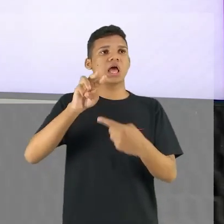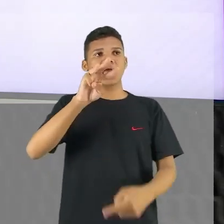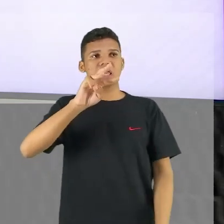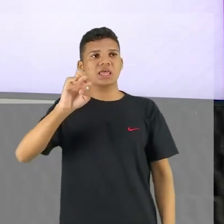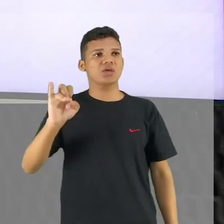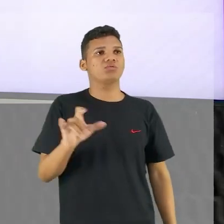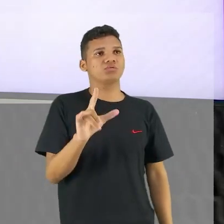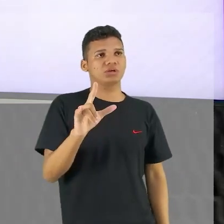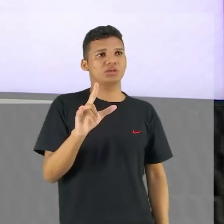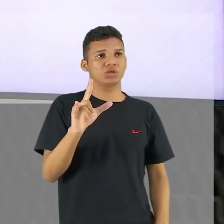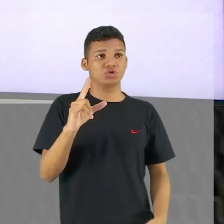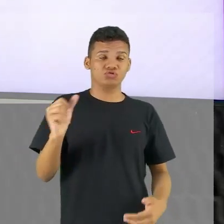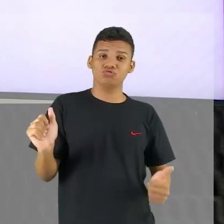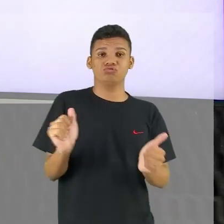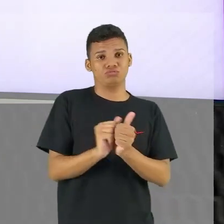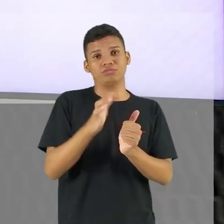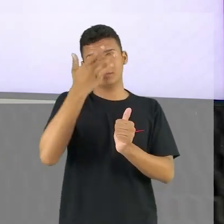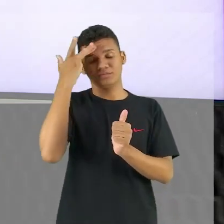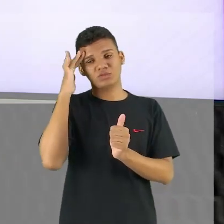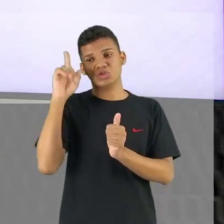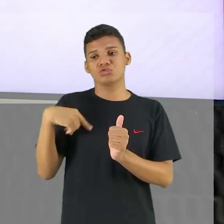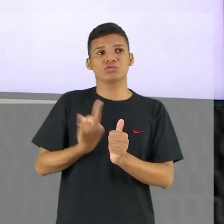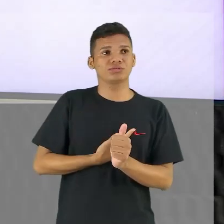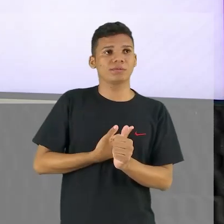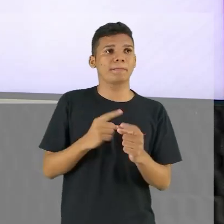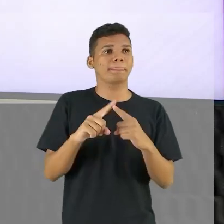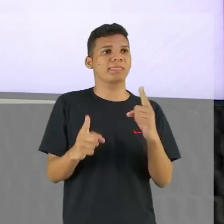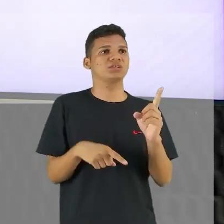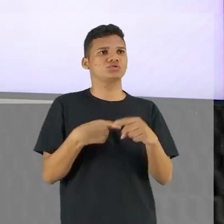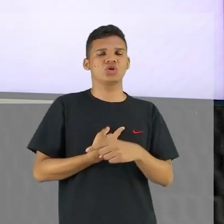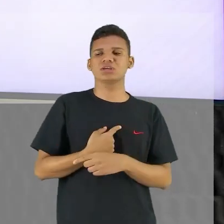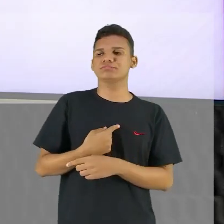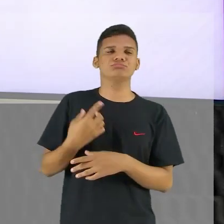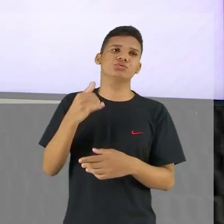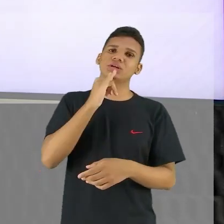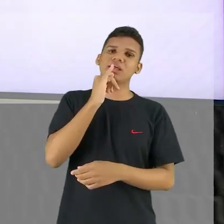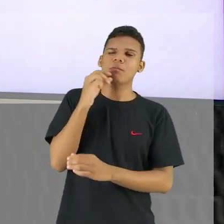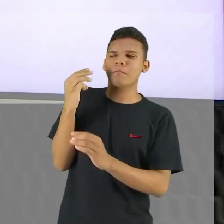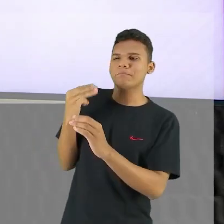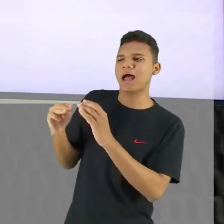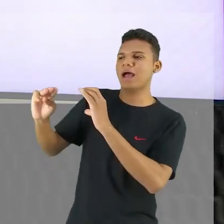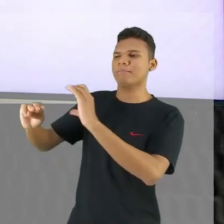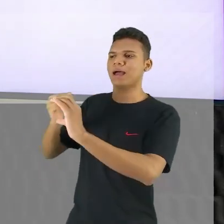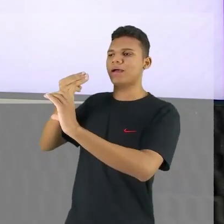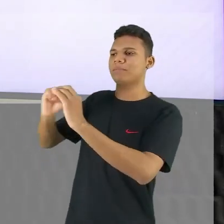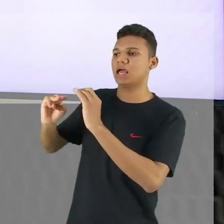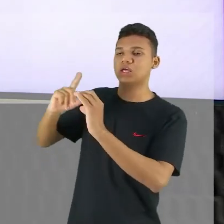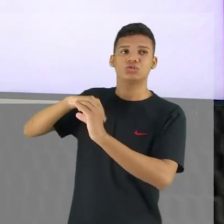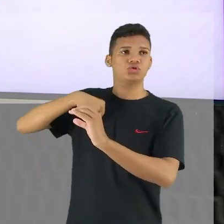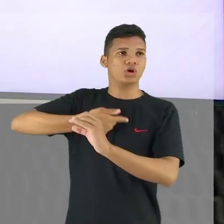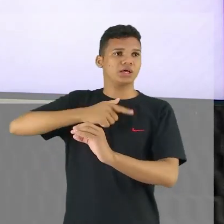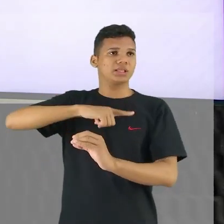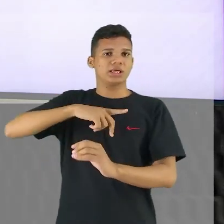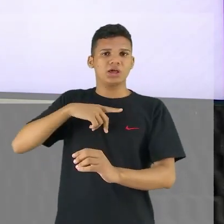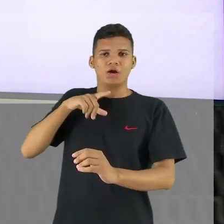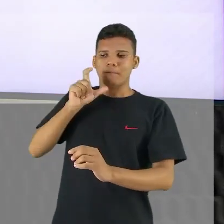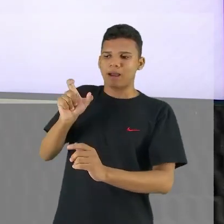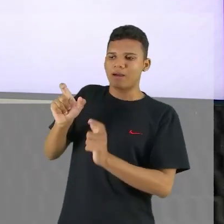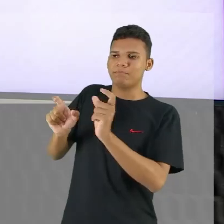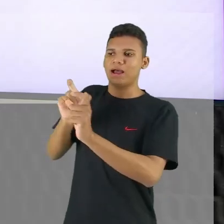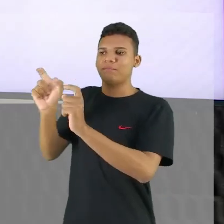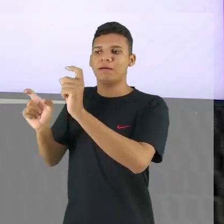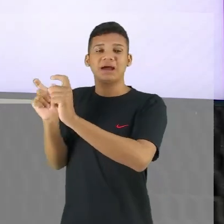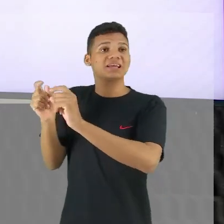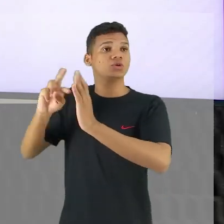nós, eu e mais alguém. Nós mandamos mensagem um para o outro e enviamos as nossas palavras que têm um